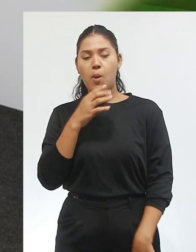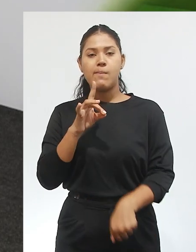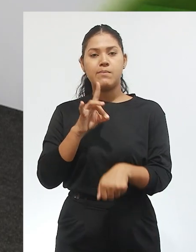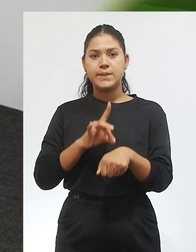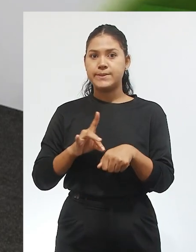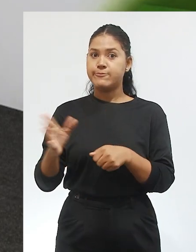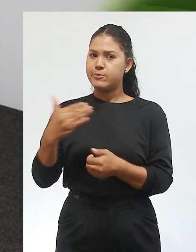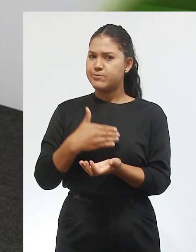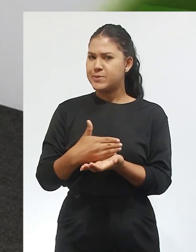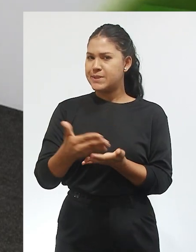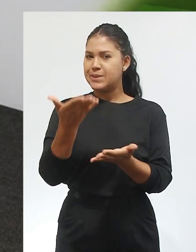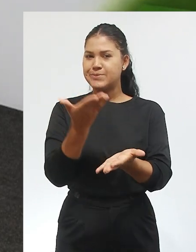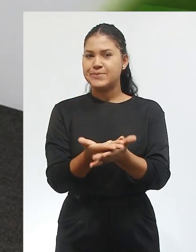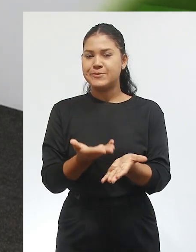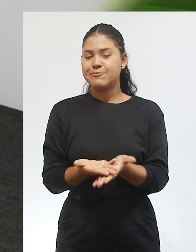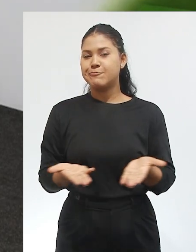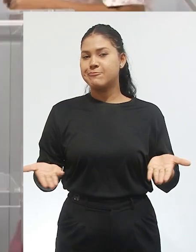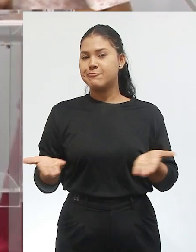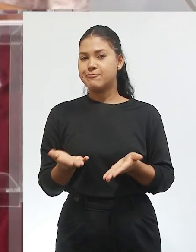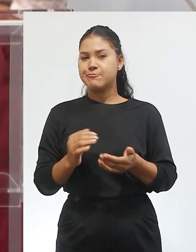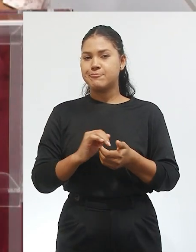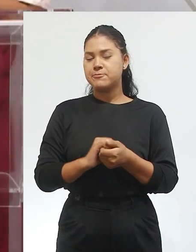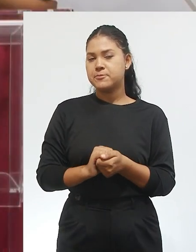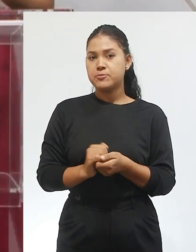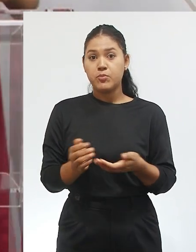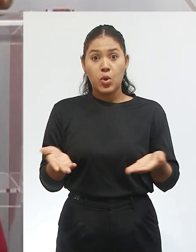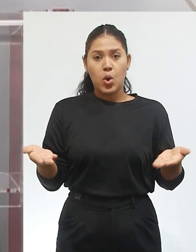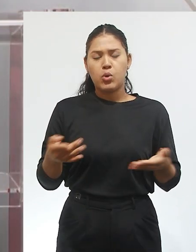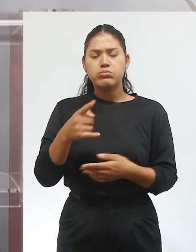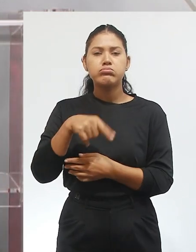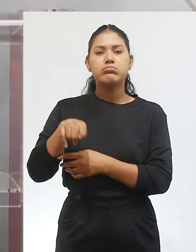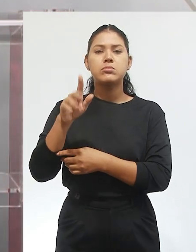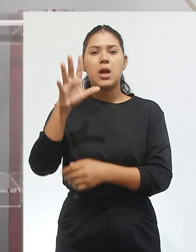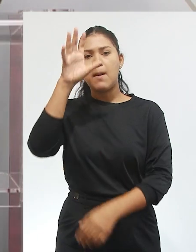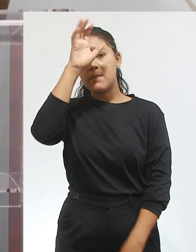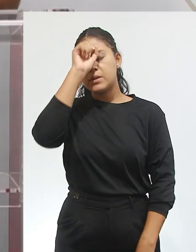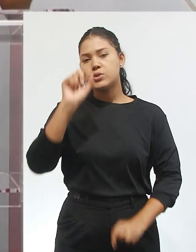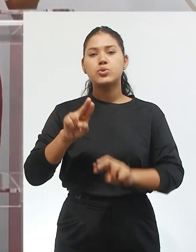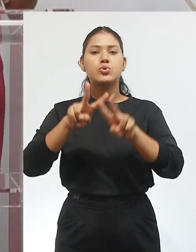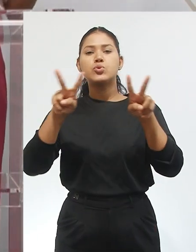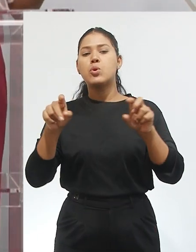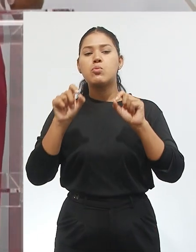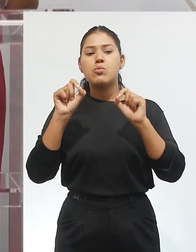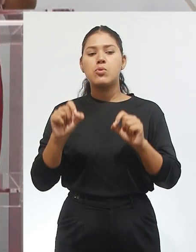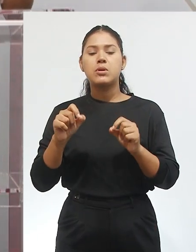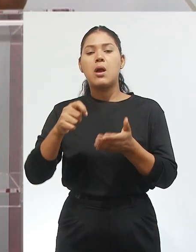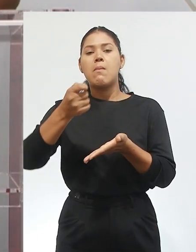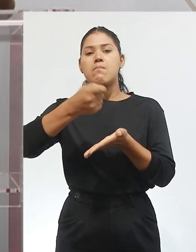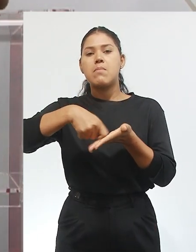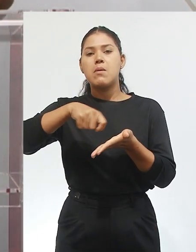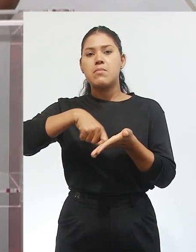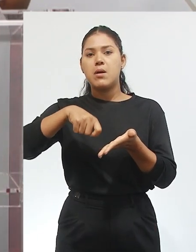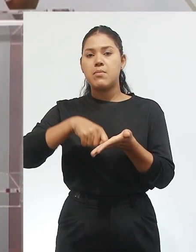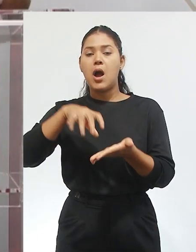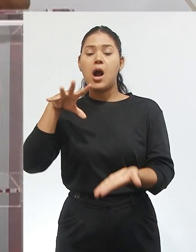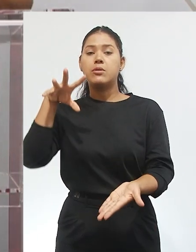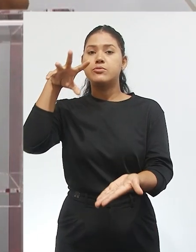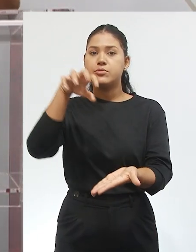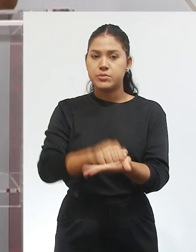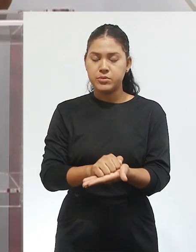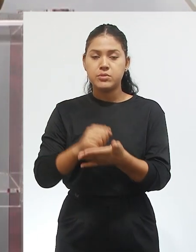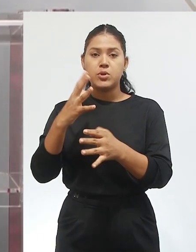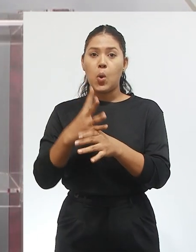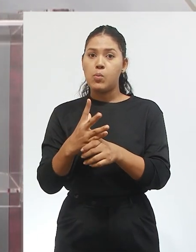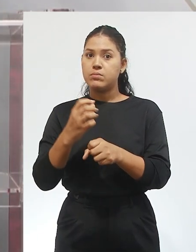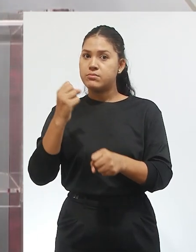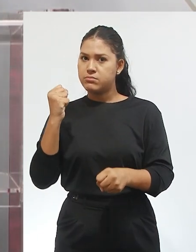Então, vamos iniciar aqui nossa aula. Hoje vocês vão aprender sobre escrituração contábil. Isso mesmo, lembrando que nós